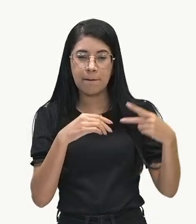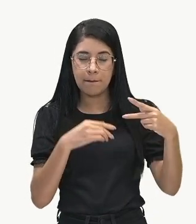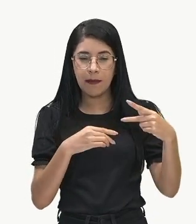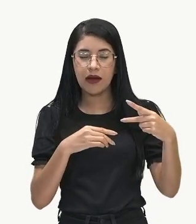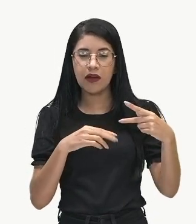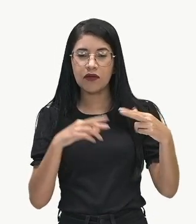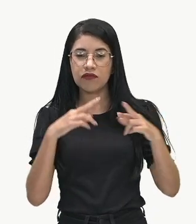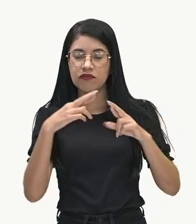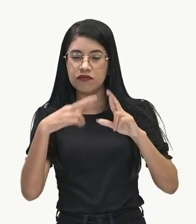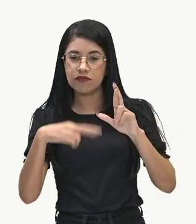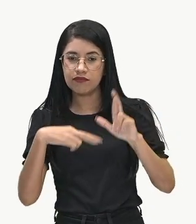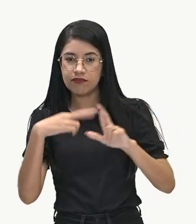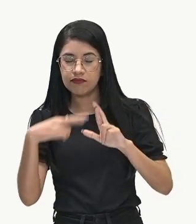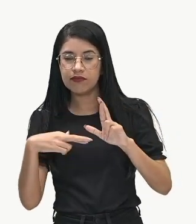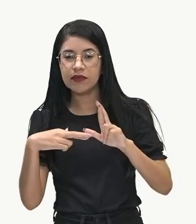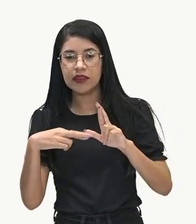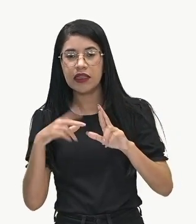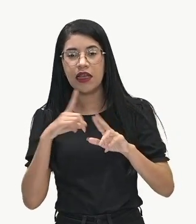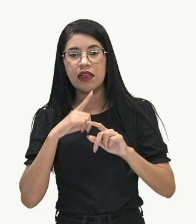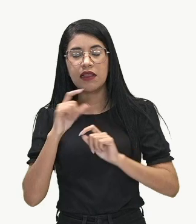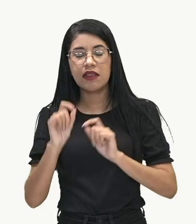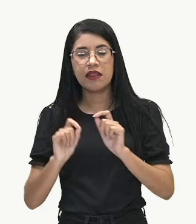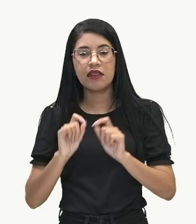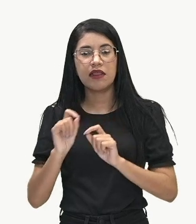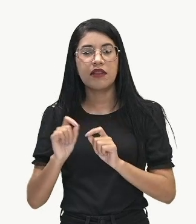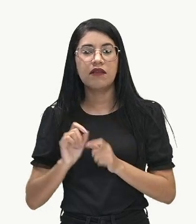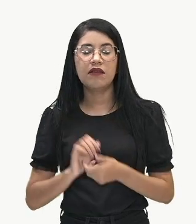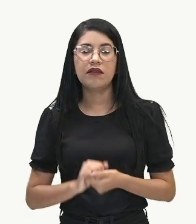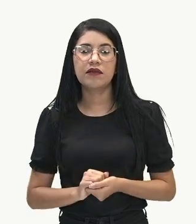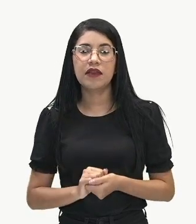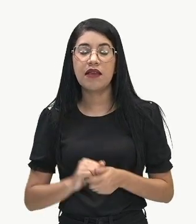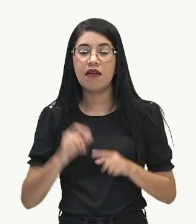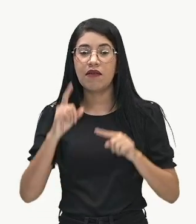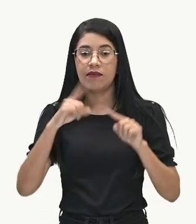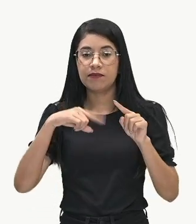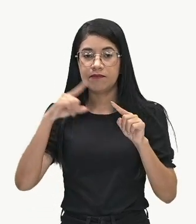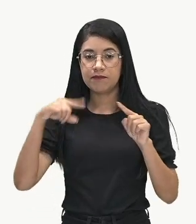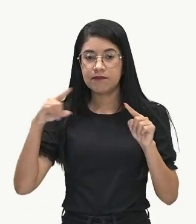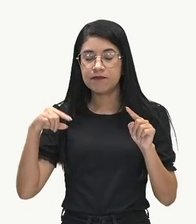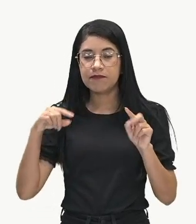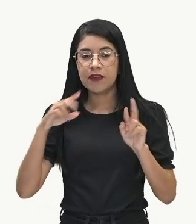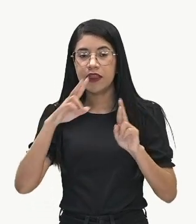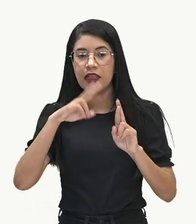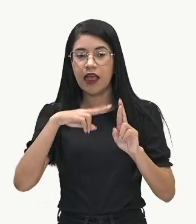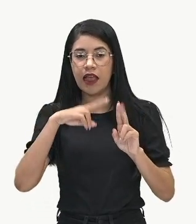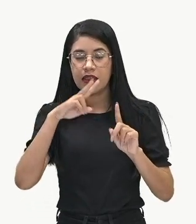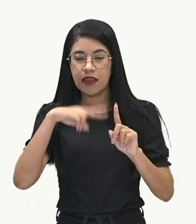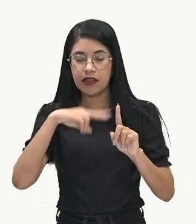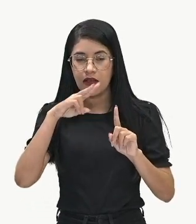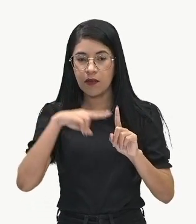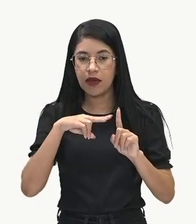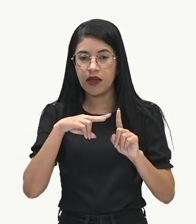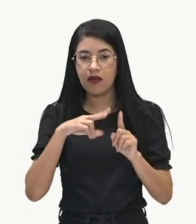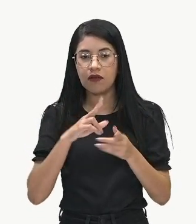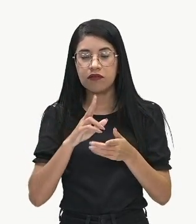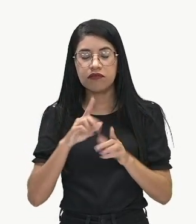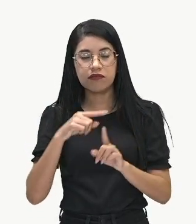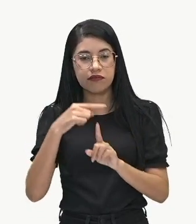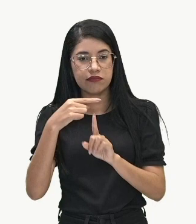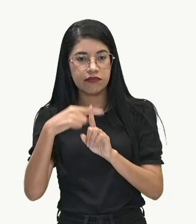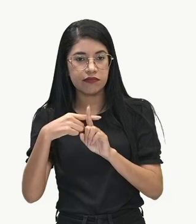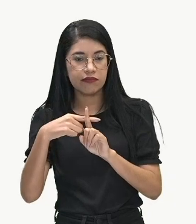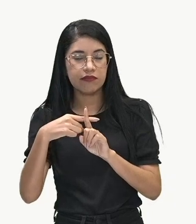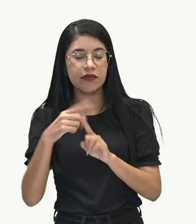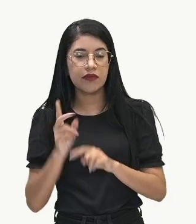nós teremos, né, que a variação aqui de entalpia vai prevalecer